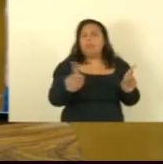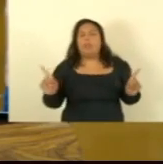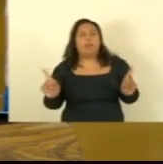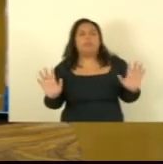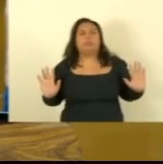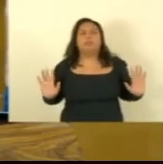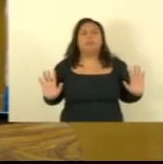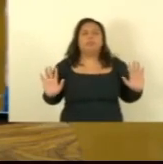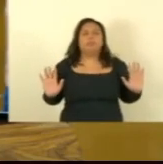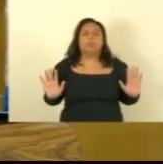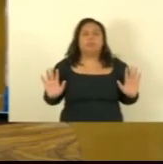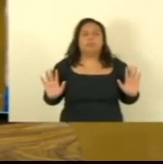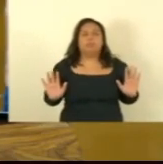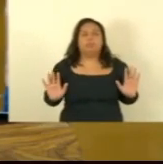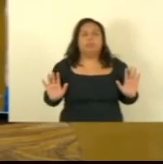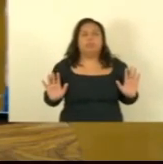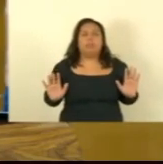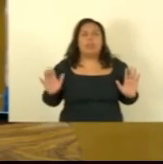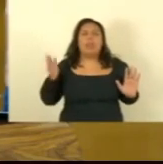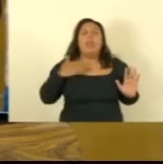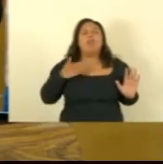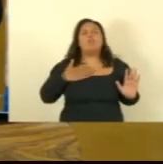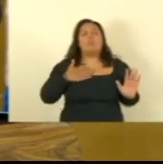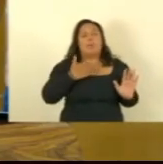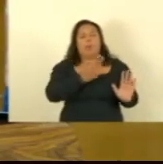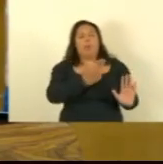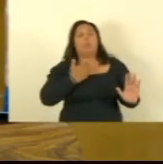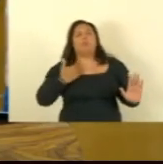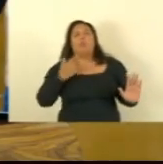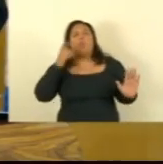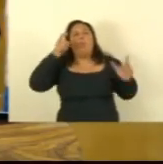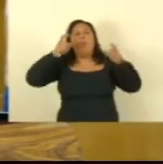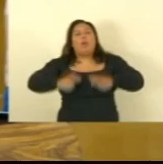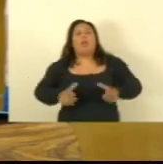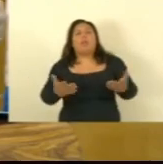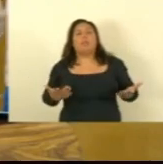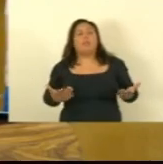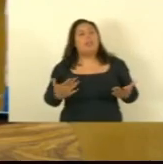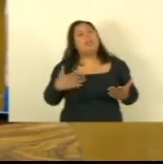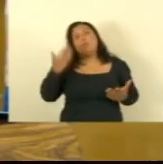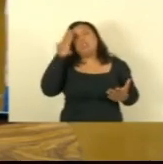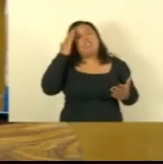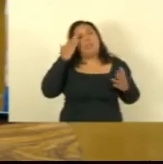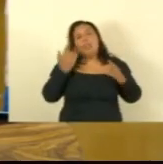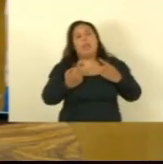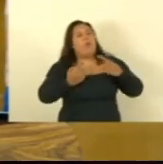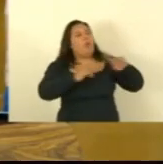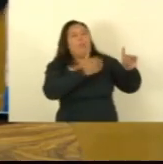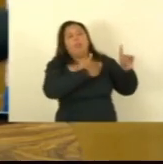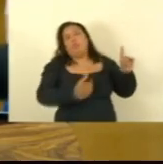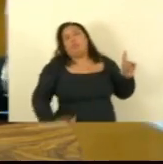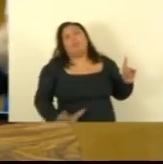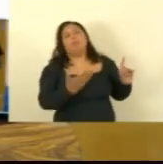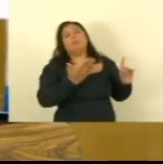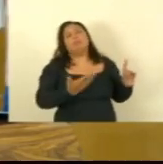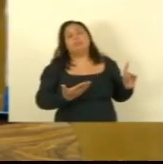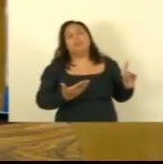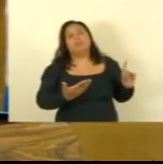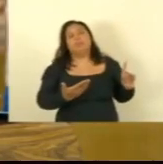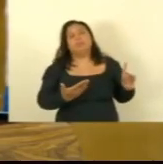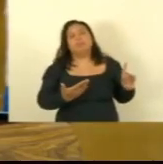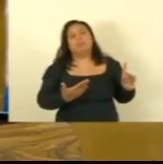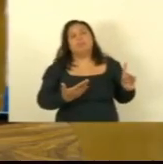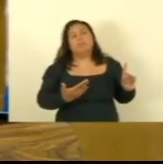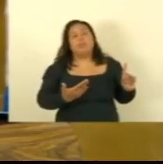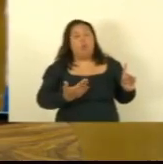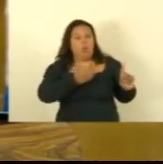lá. Eu sei de que lado eu tô, e eu sei que não é do mesmo lado de um governador desse.